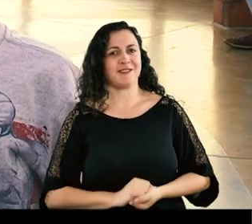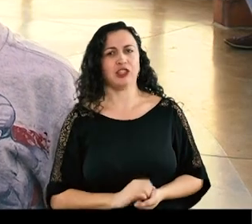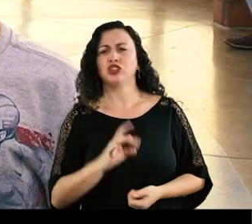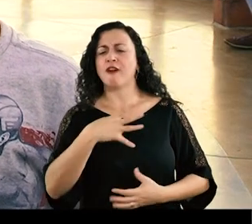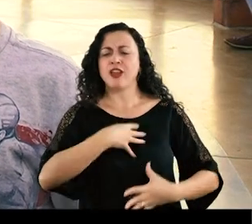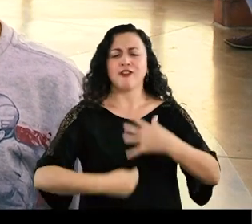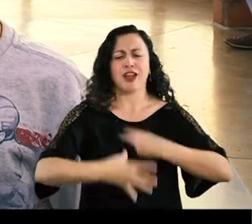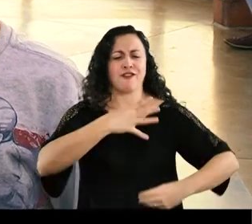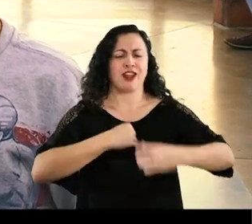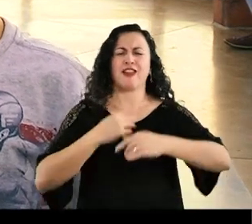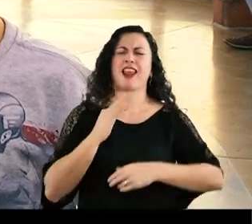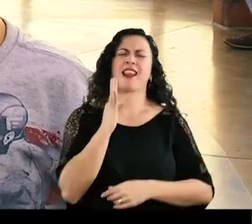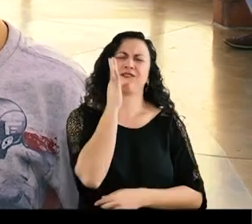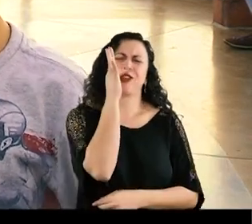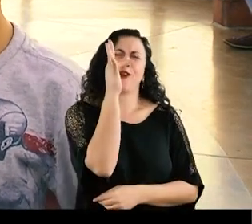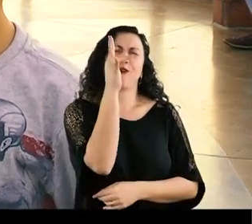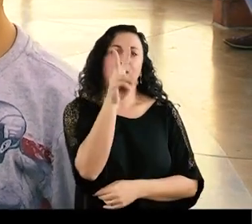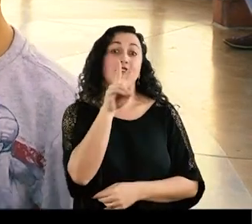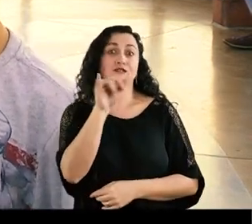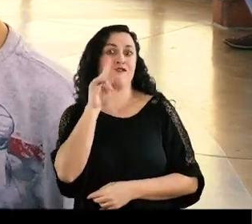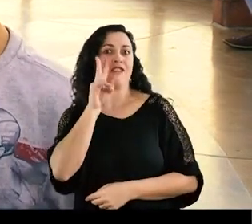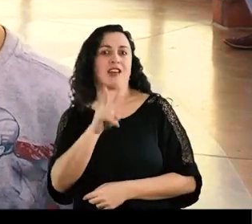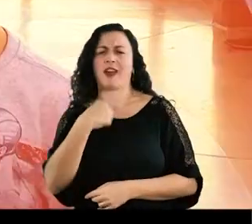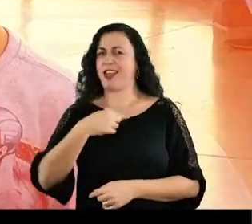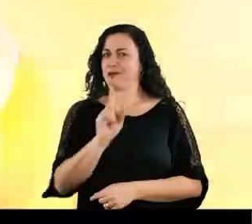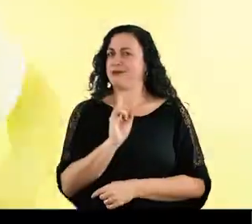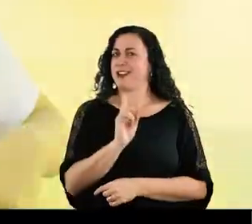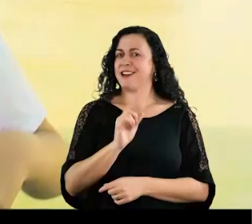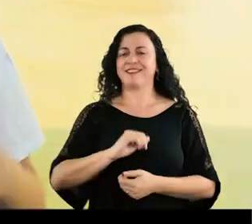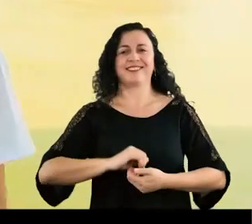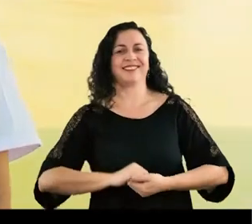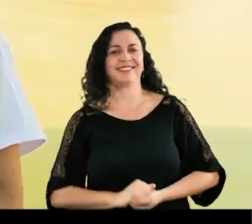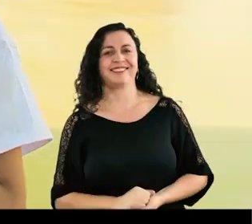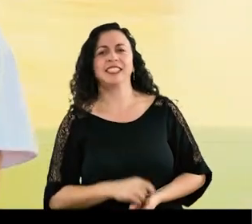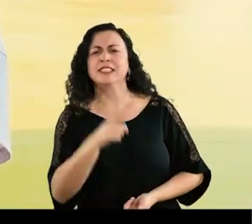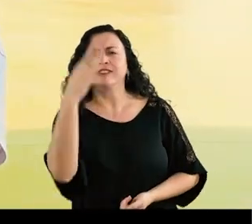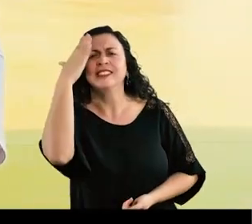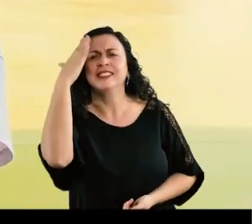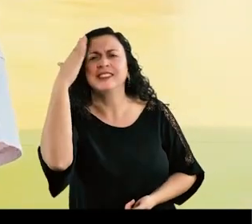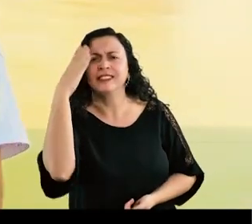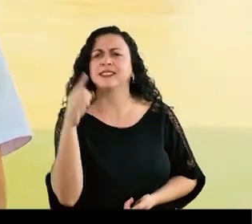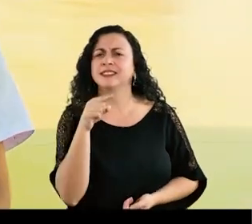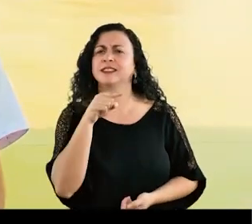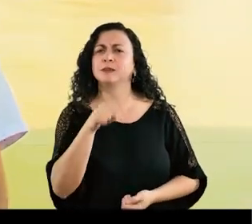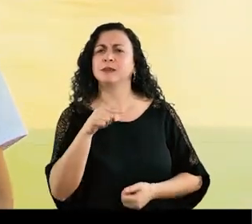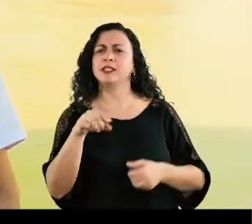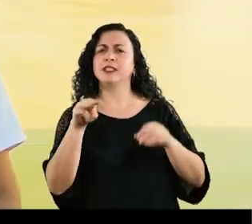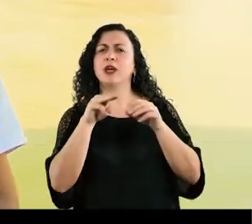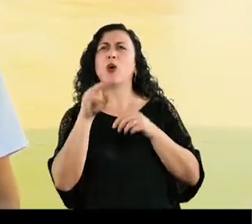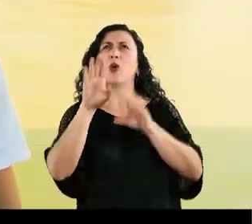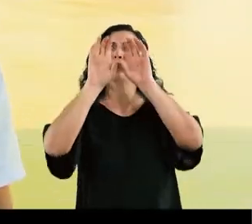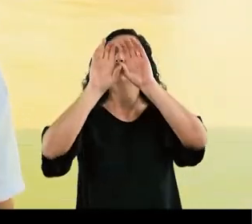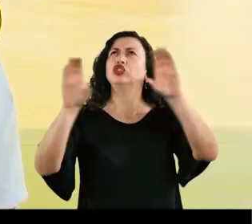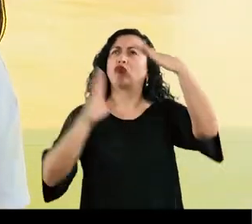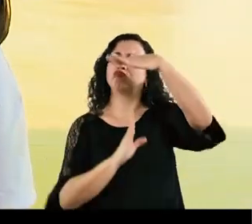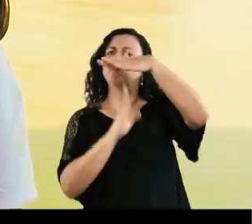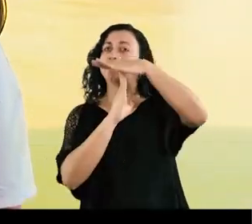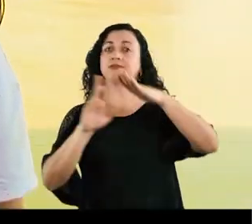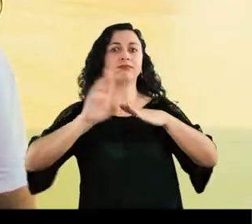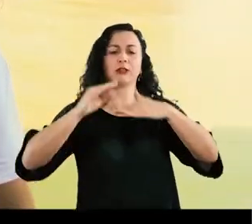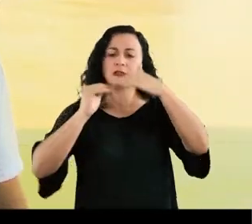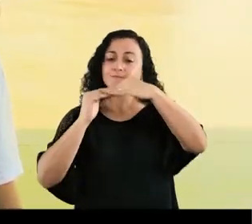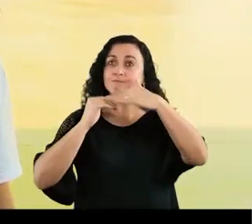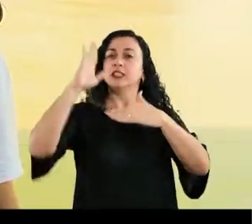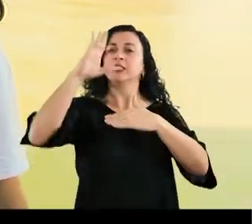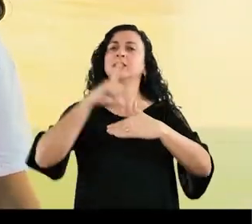O filho do filho do filho vai assistir, mas eu não. Sabia que no céu não é infinito. Em cima do